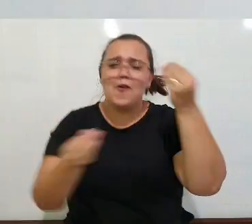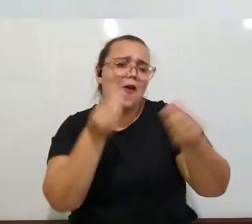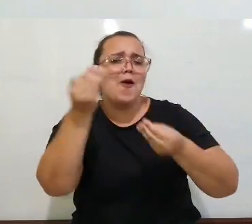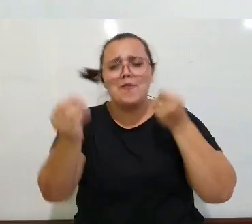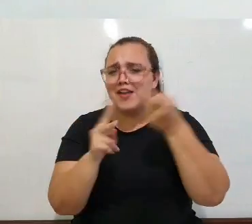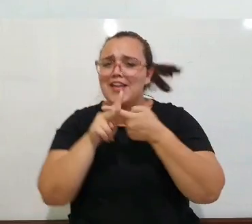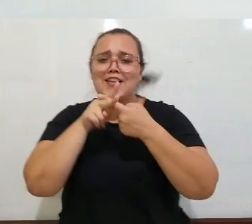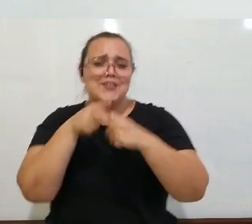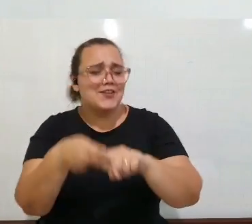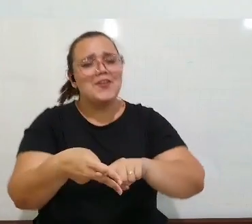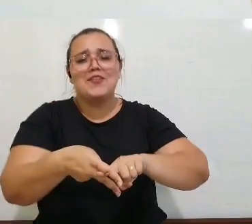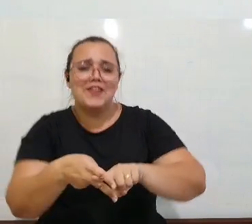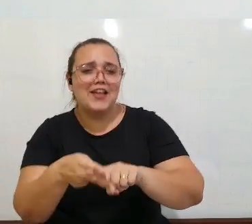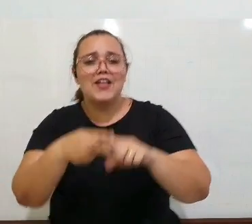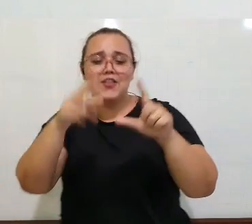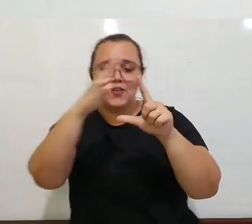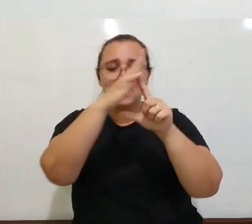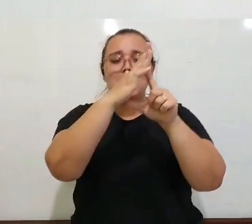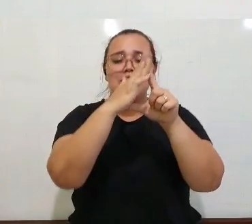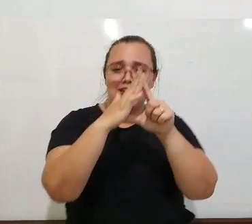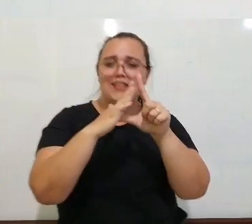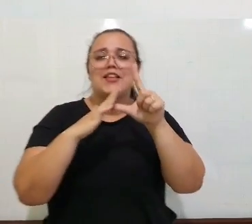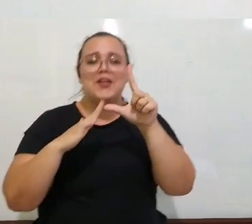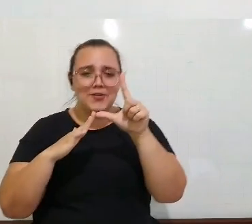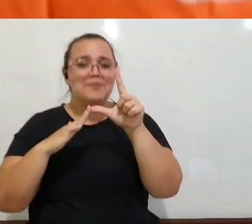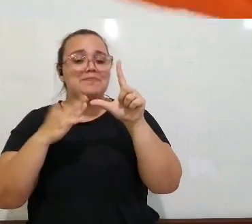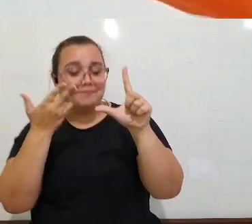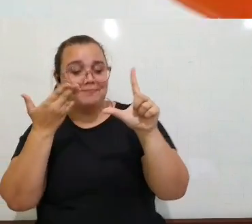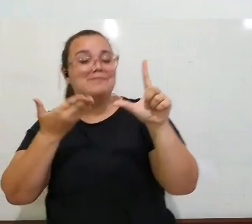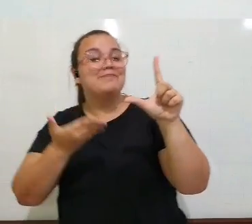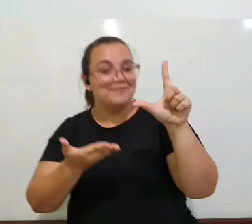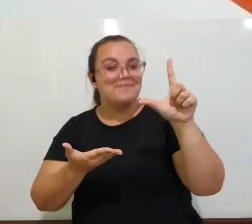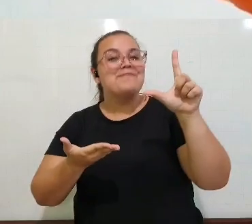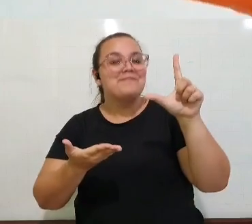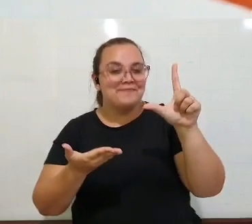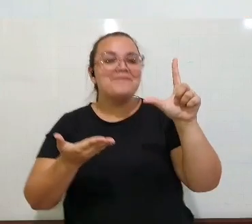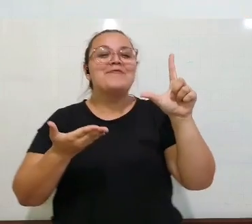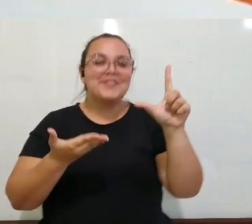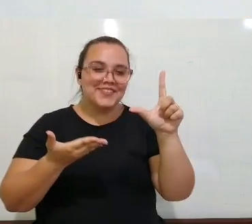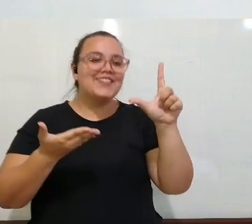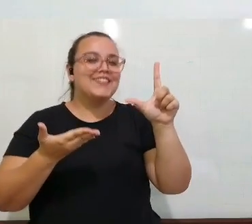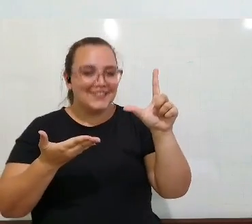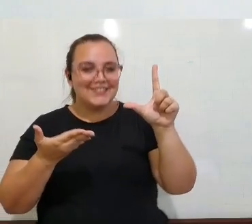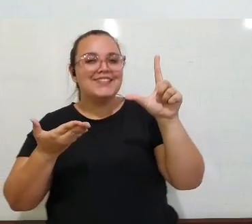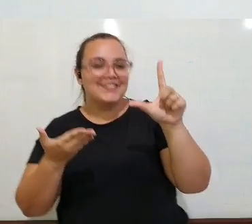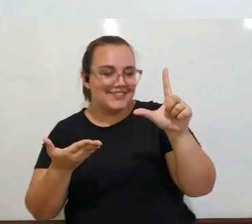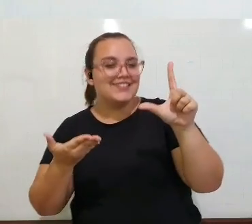razões trigonométricas do triângulo retângulo.